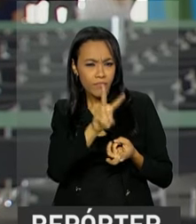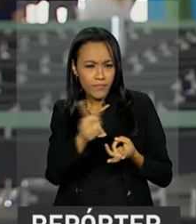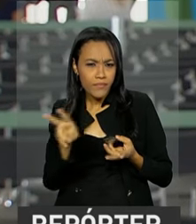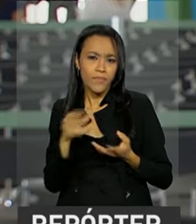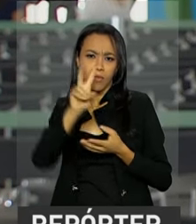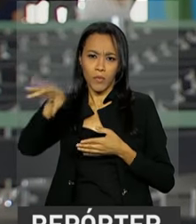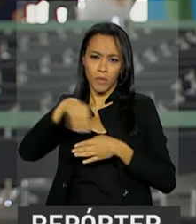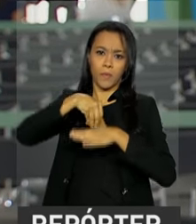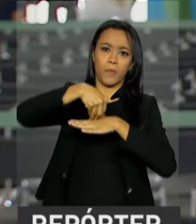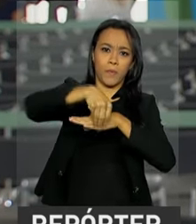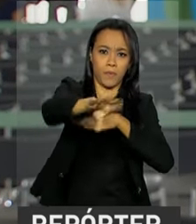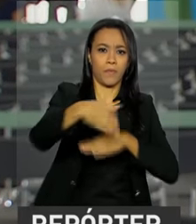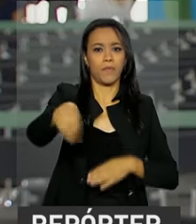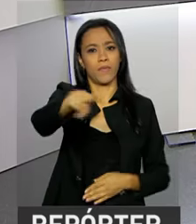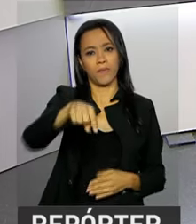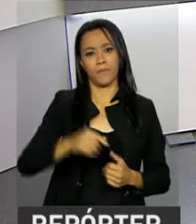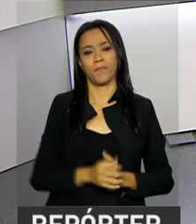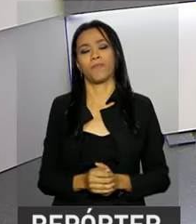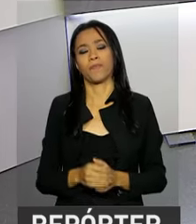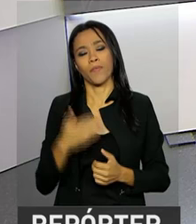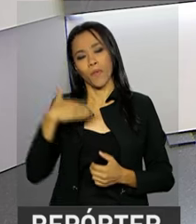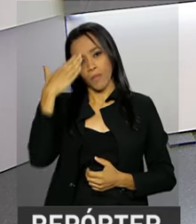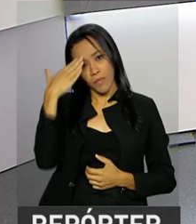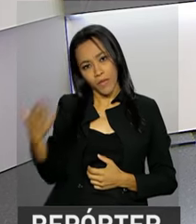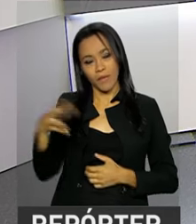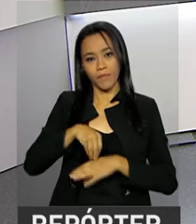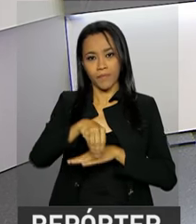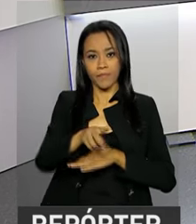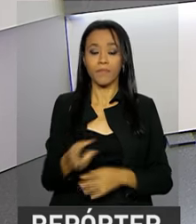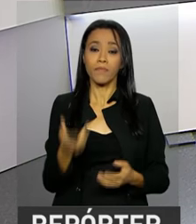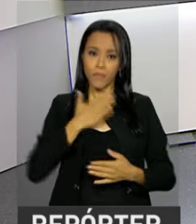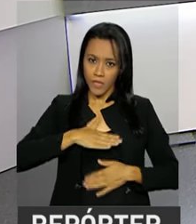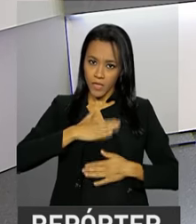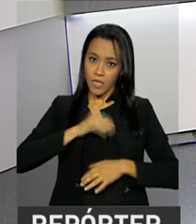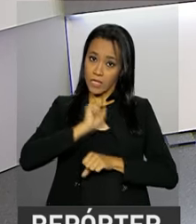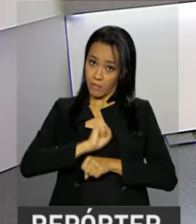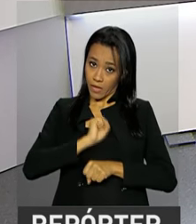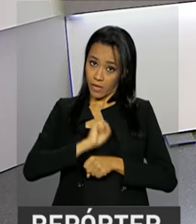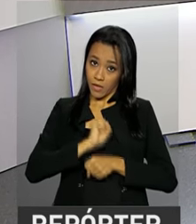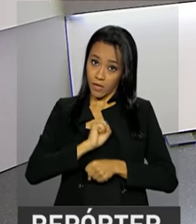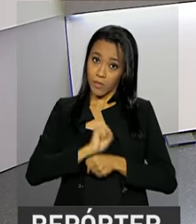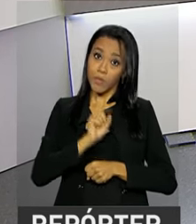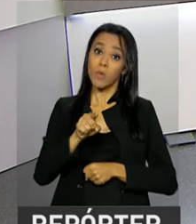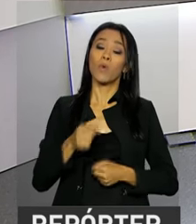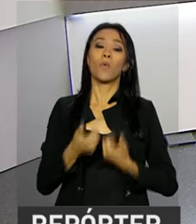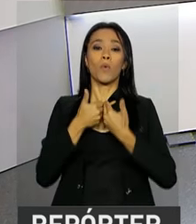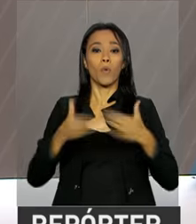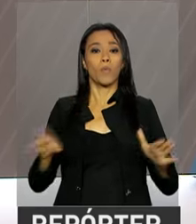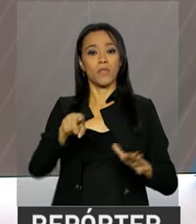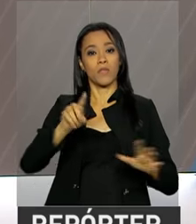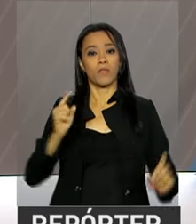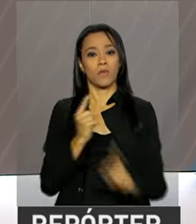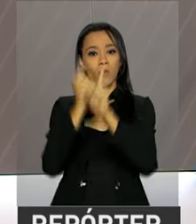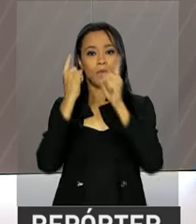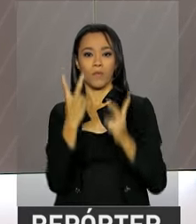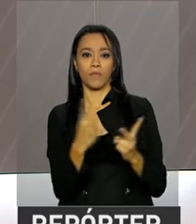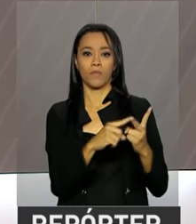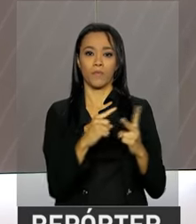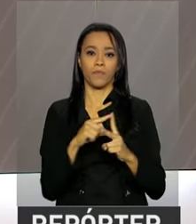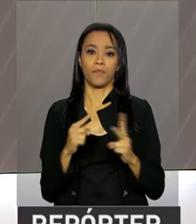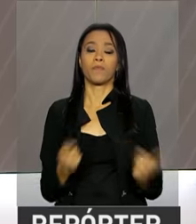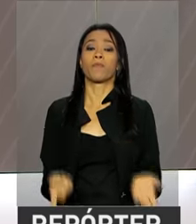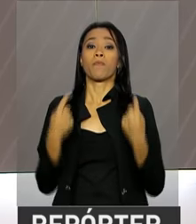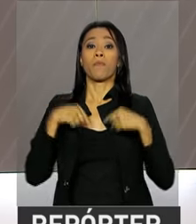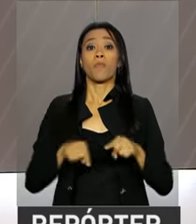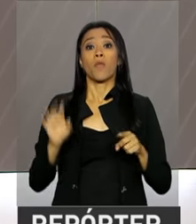aqui. Renata, volto com você no estúdio. Obrigada, João, pelas suas informações. A gente aguarda aqui o início dessas cerimônias. E olha, o Ministério do